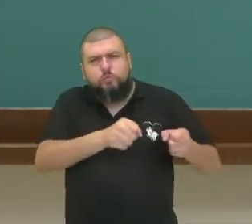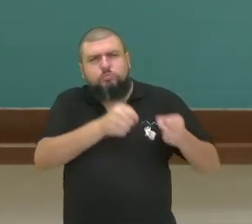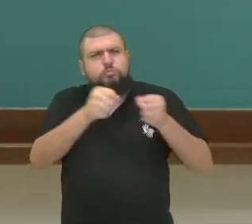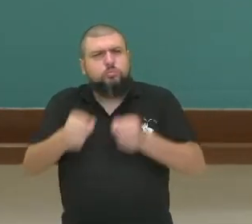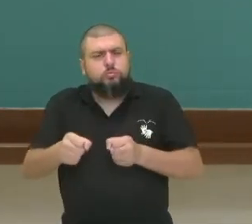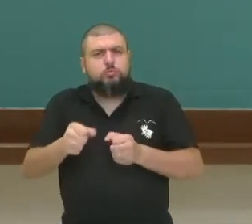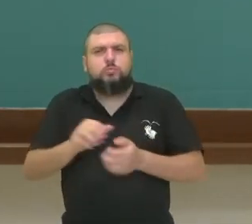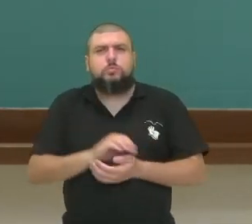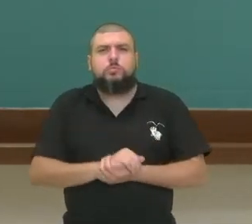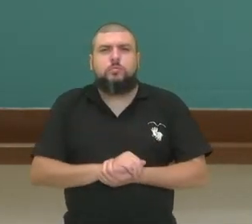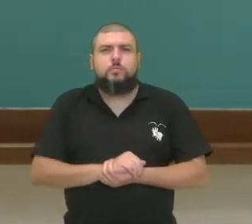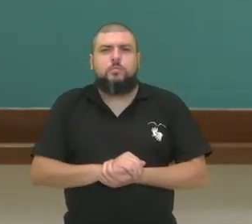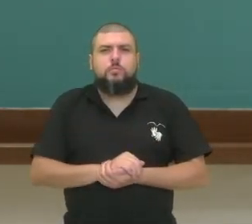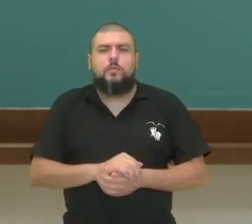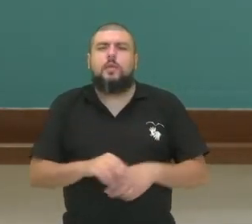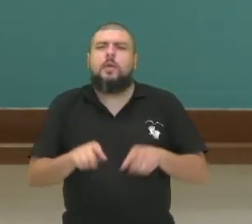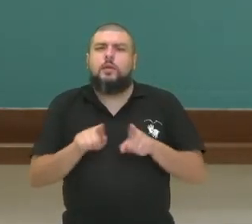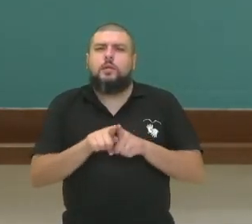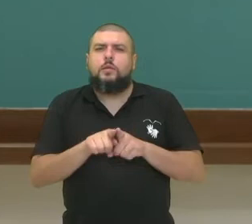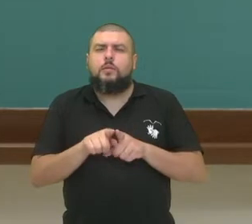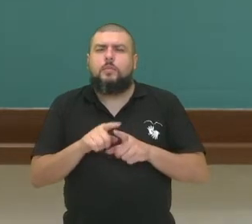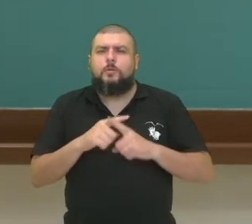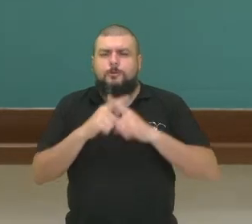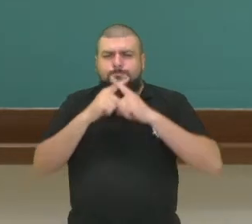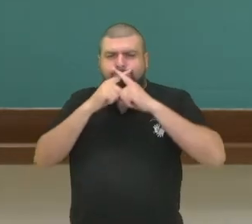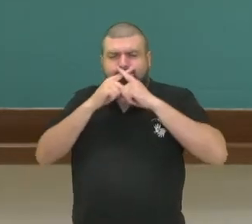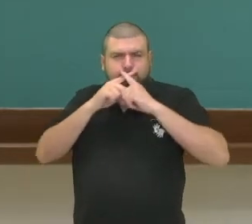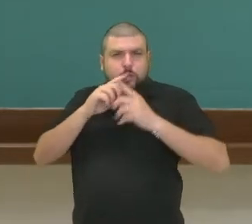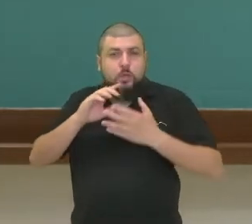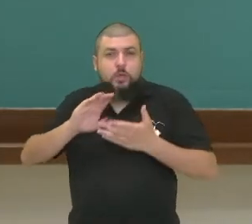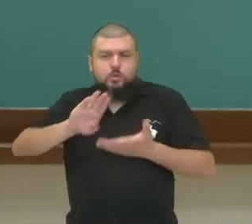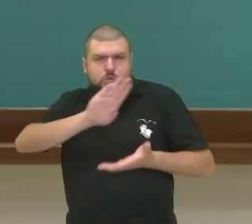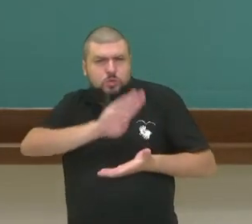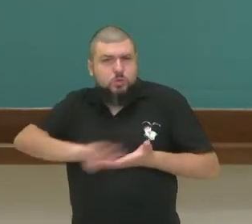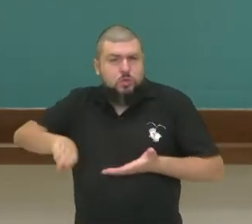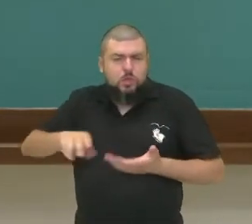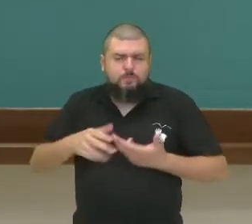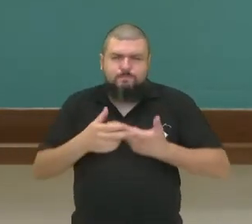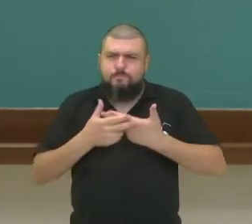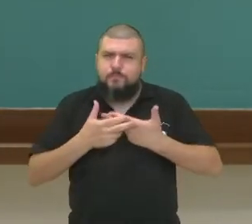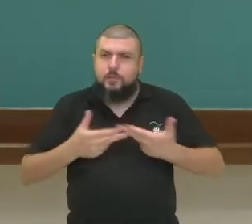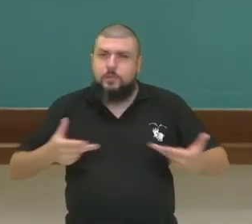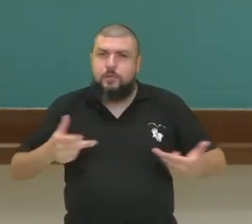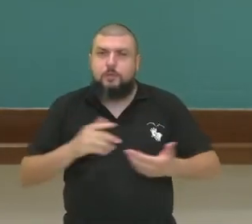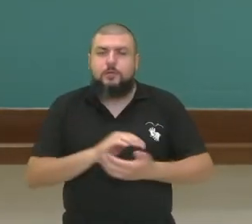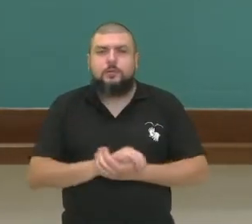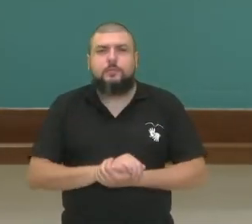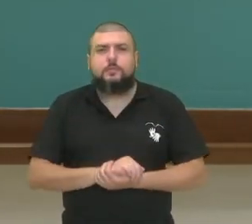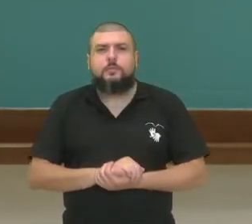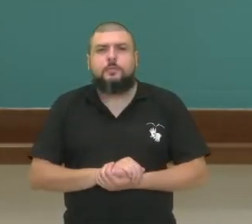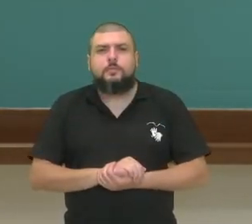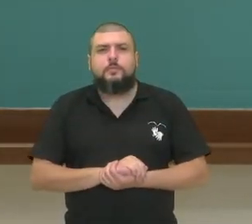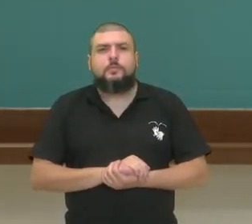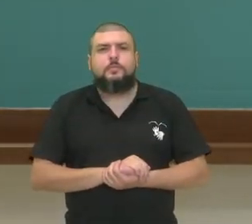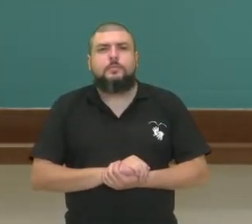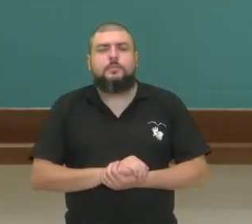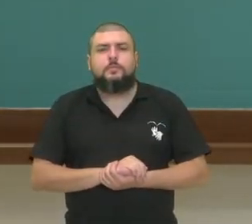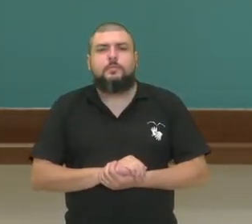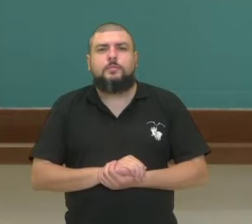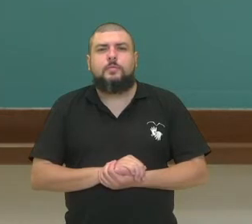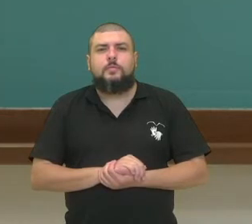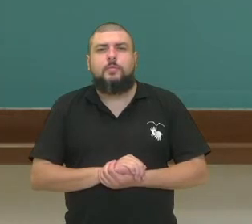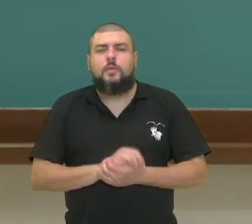pelo fim da censura, pelo fim do Estado policializado. Então, vamos retomar os conceitos. Logo que ocorreu o golpe